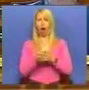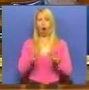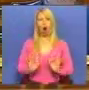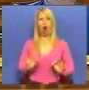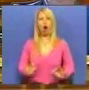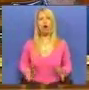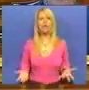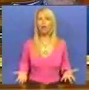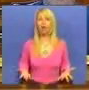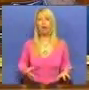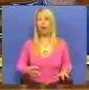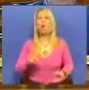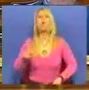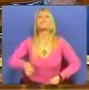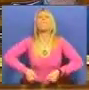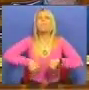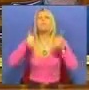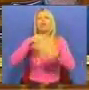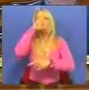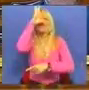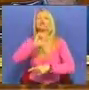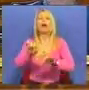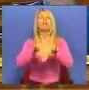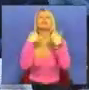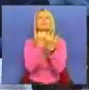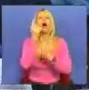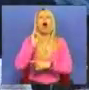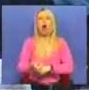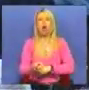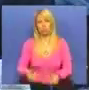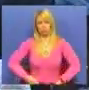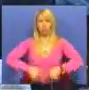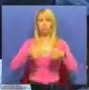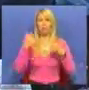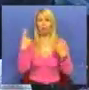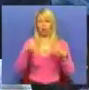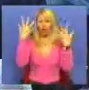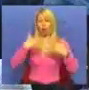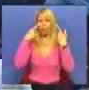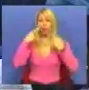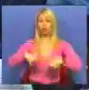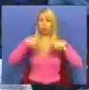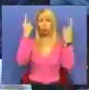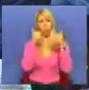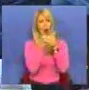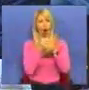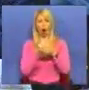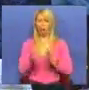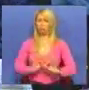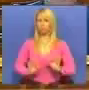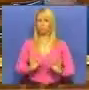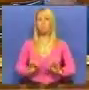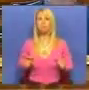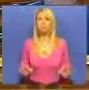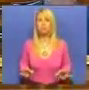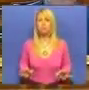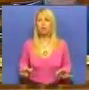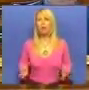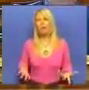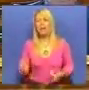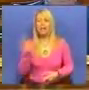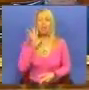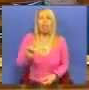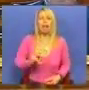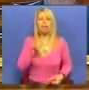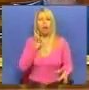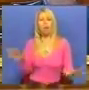para o Estado Social do que ter as suas contas públicas disciplinadas. E tentar disfarçar que esses